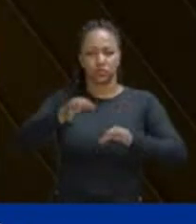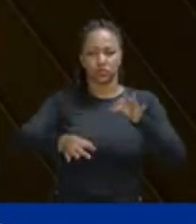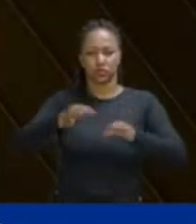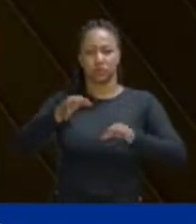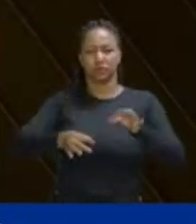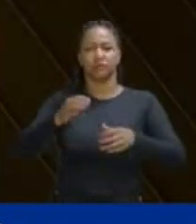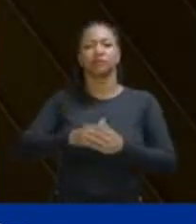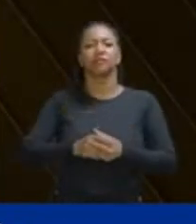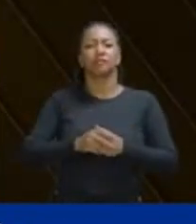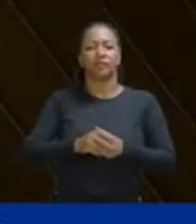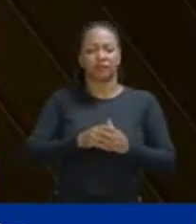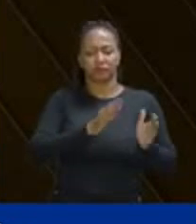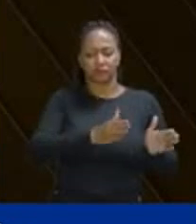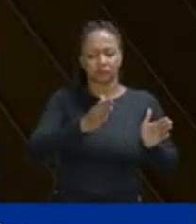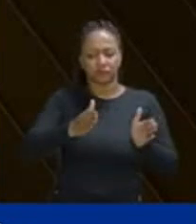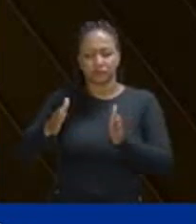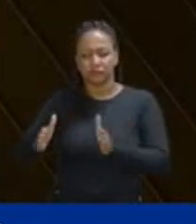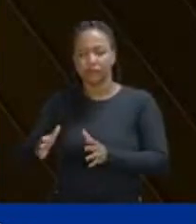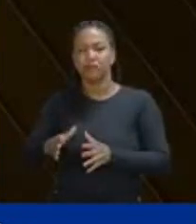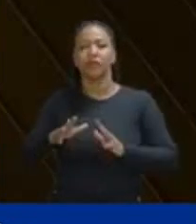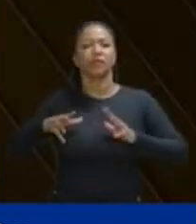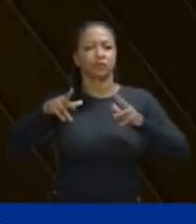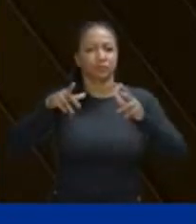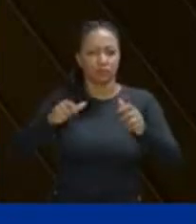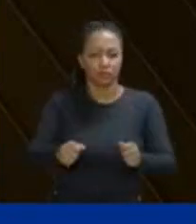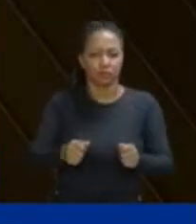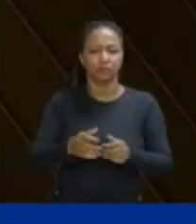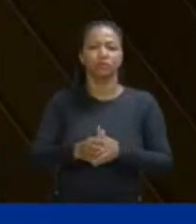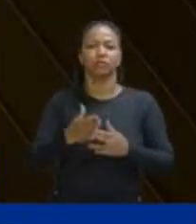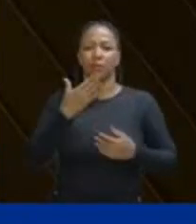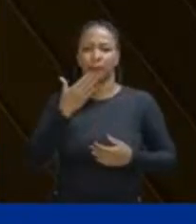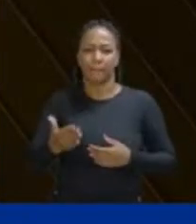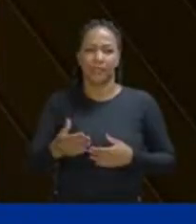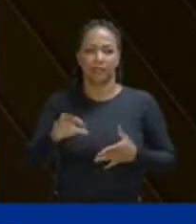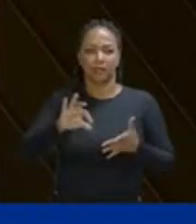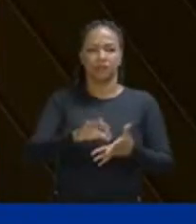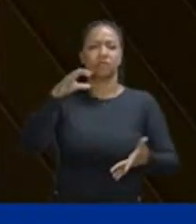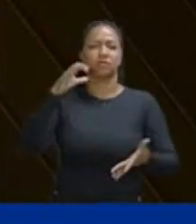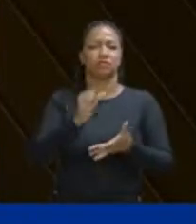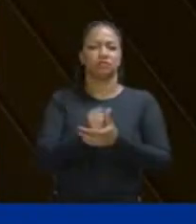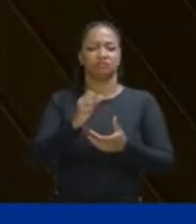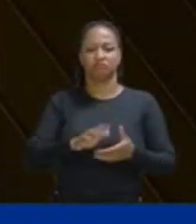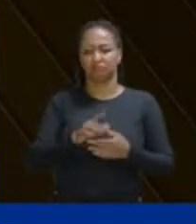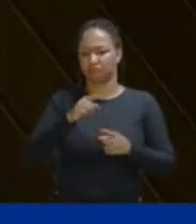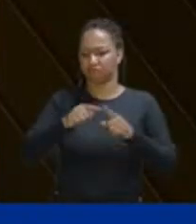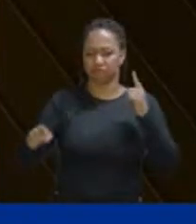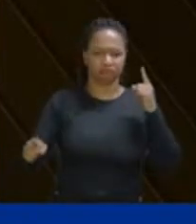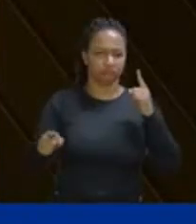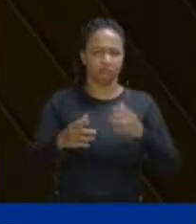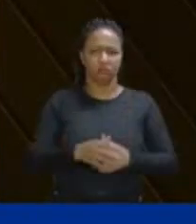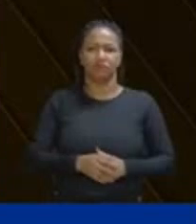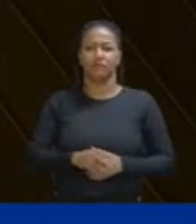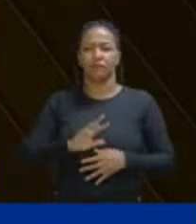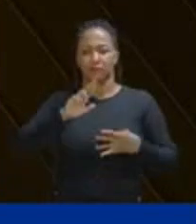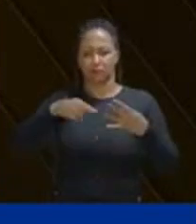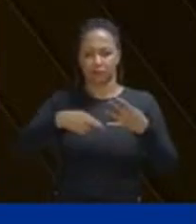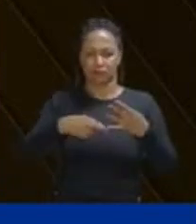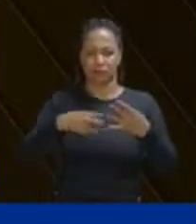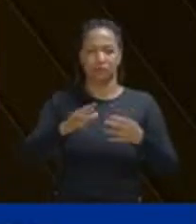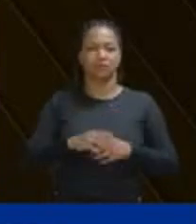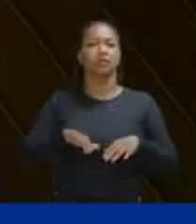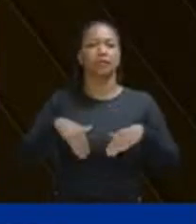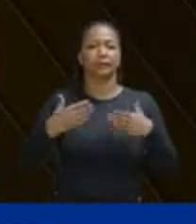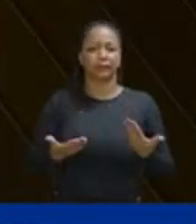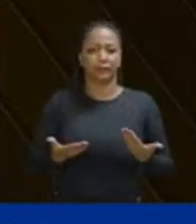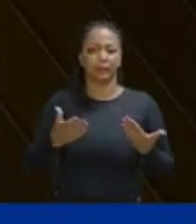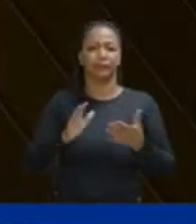pelas instâncias ordinárias de todos os pedidos de registro, inclusive os impugnados e os respectivos recursos.